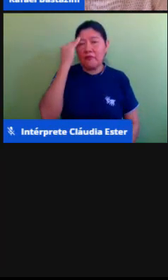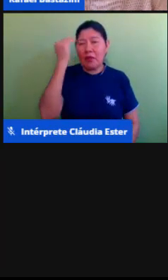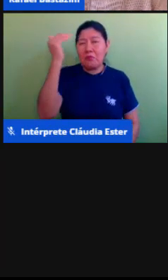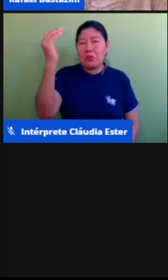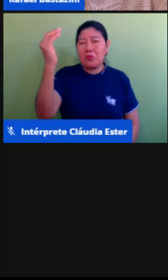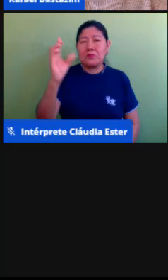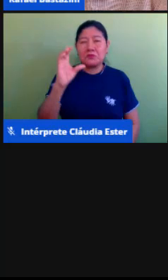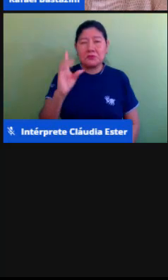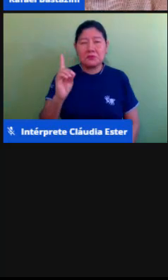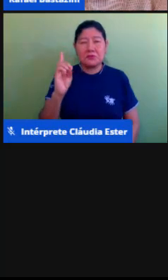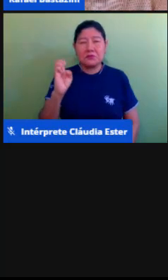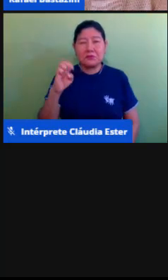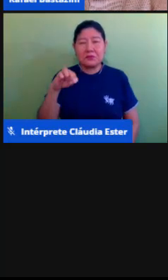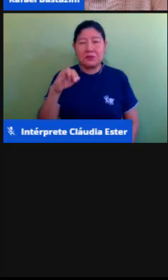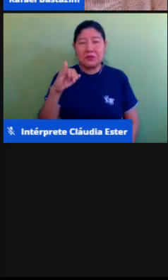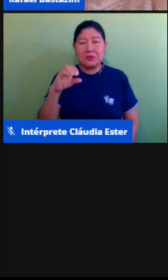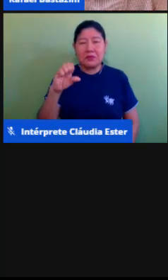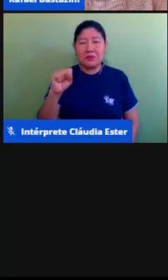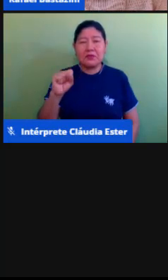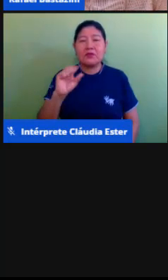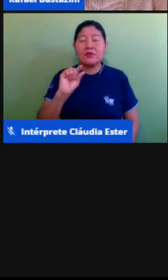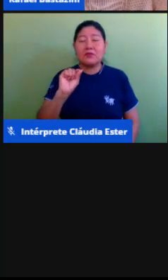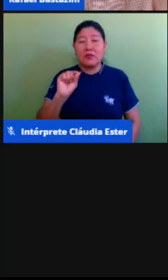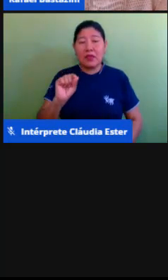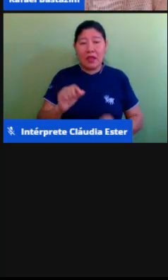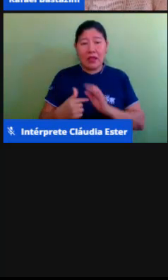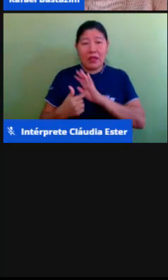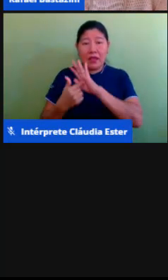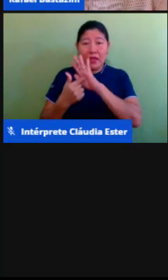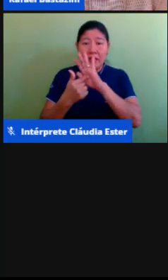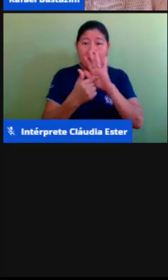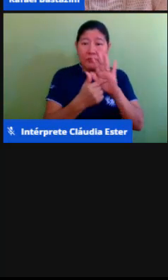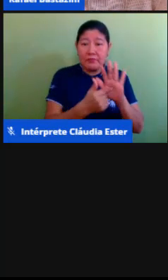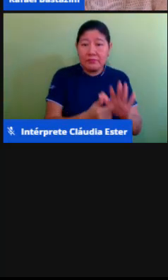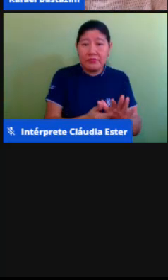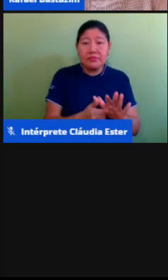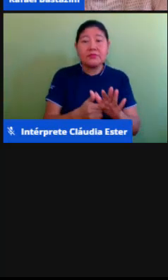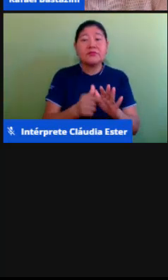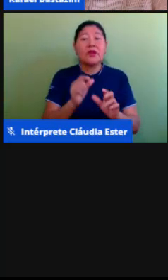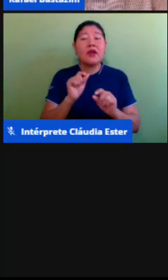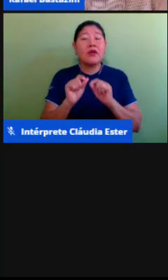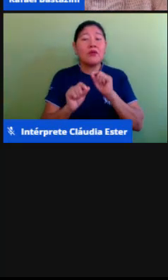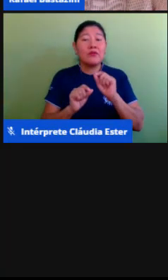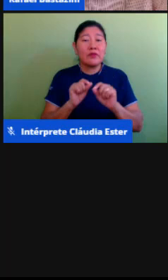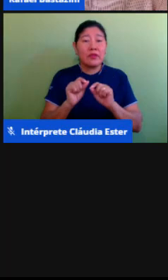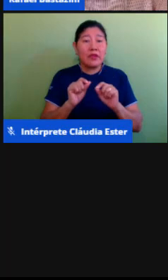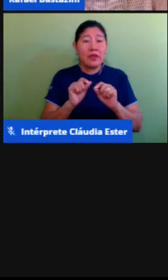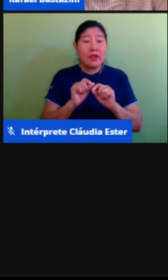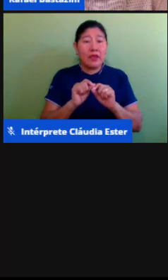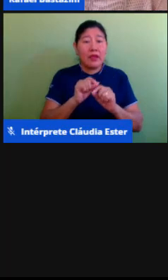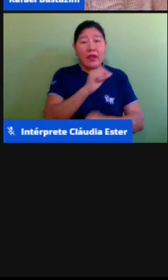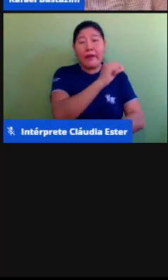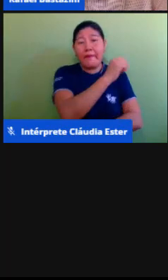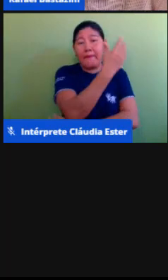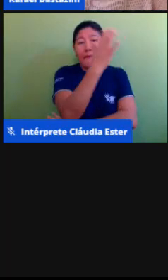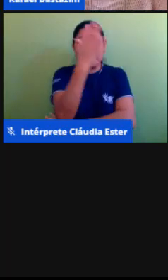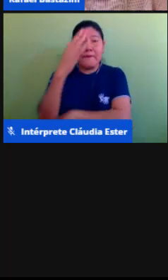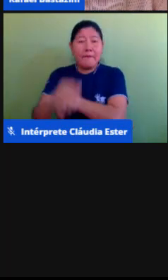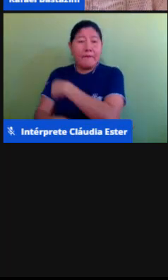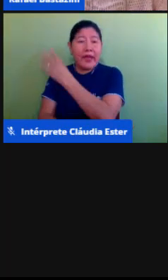autor ele vai, então, apresentar algumas perspectivas para a gente ler a paisagem. A primeira que ele vai falar é